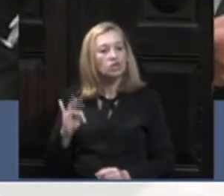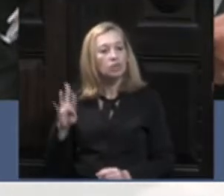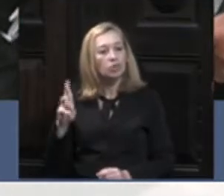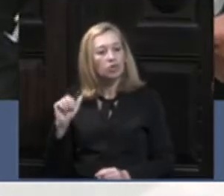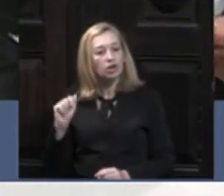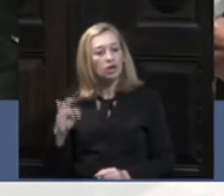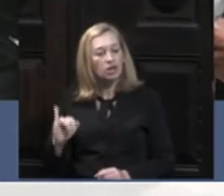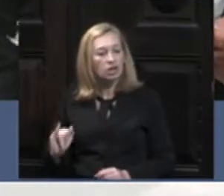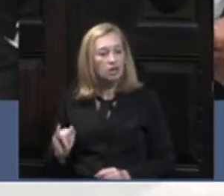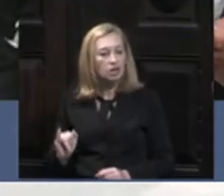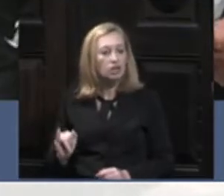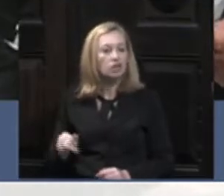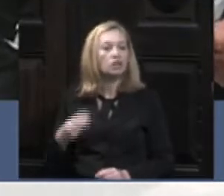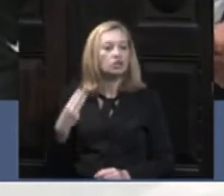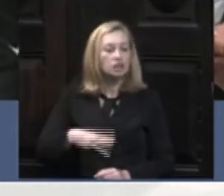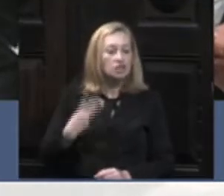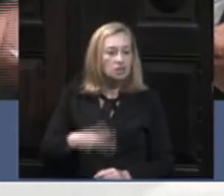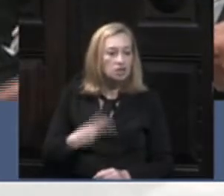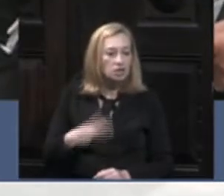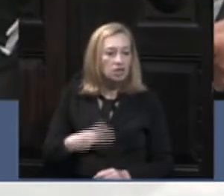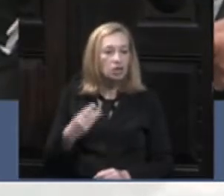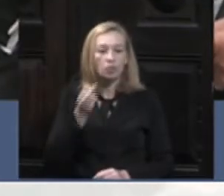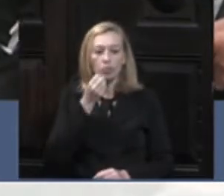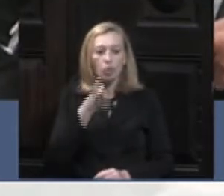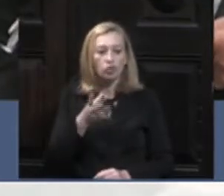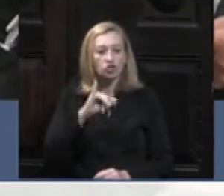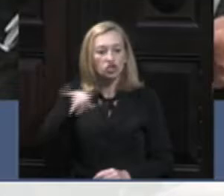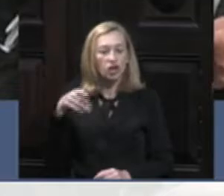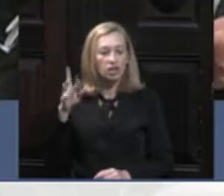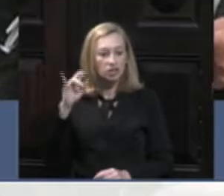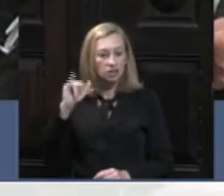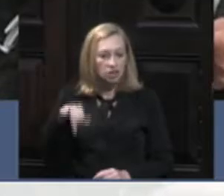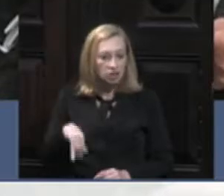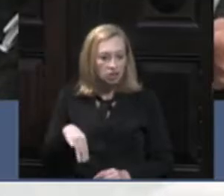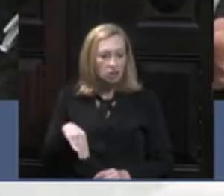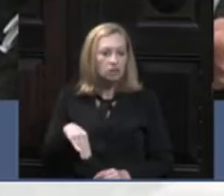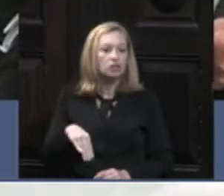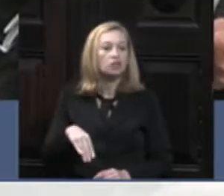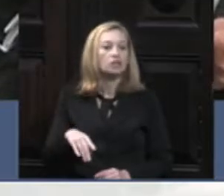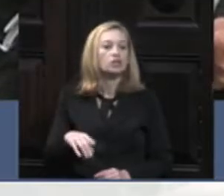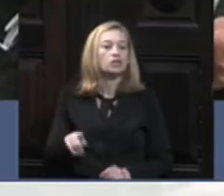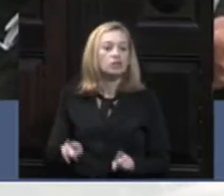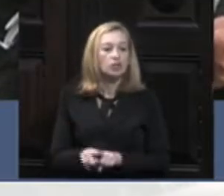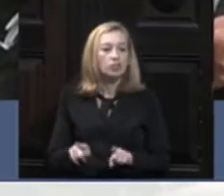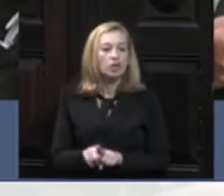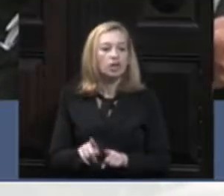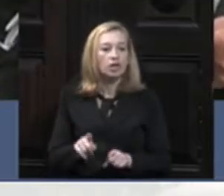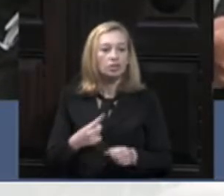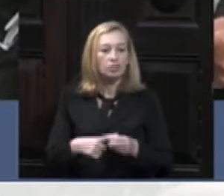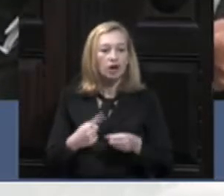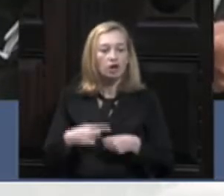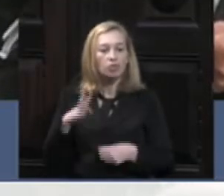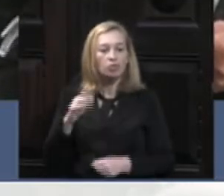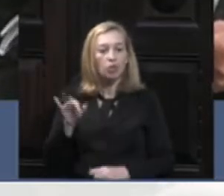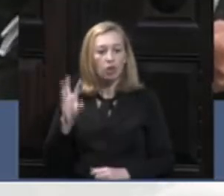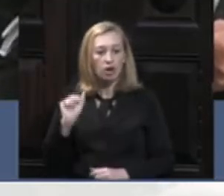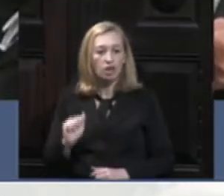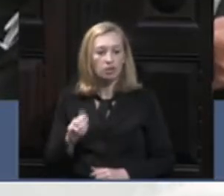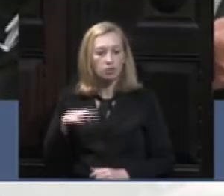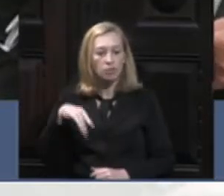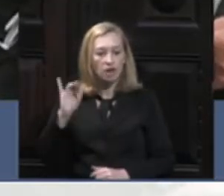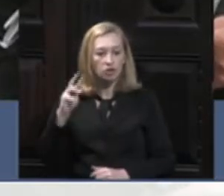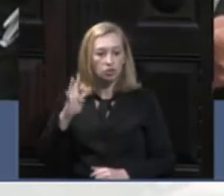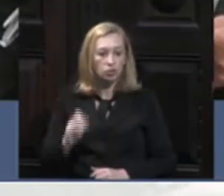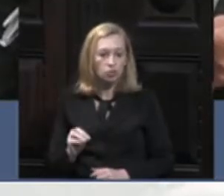Itaboraí, o 3º distrito de Bom Jardim, Banquete, e o bairro de Boca do Mato, no município de Cachoeiras de Macacu,